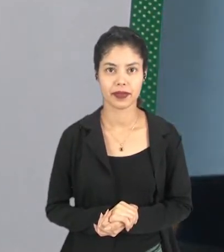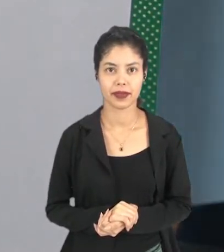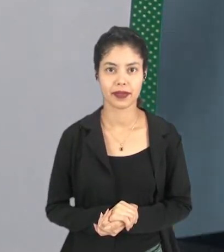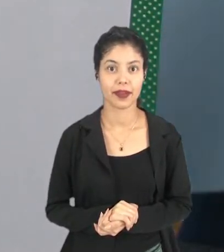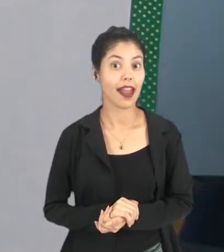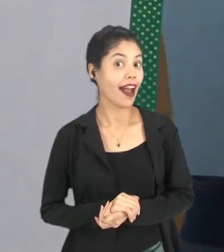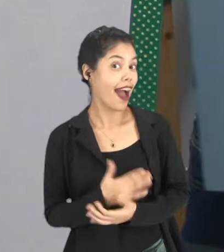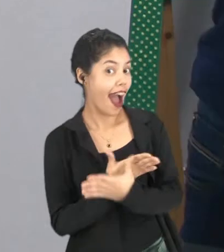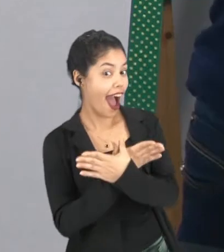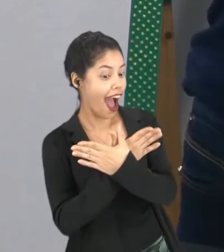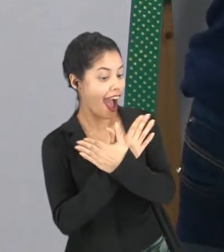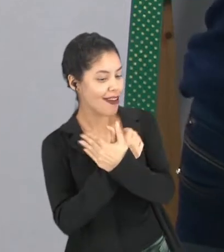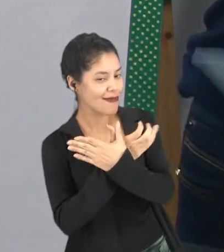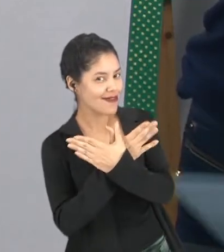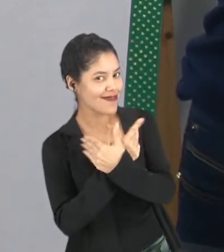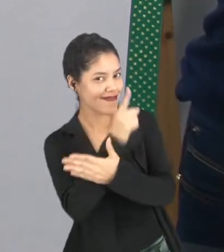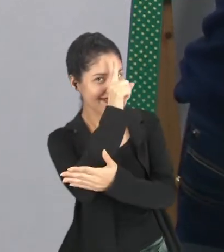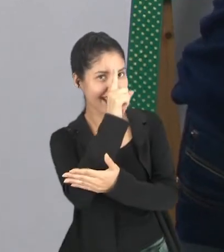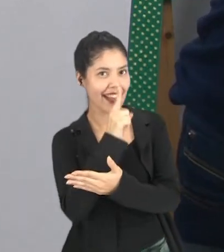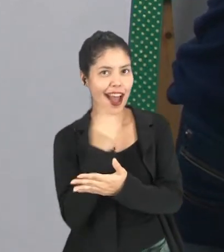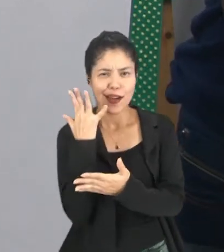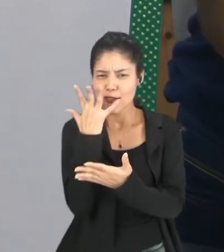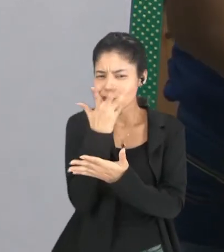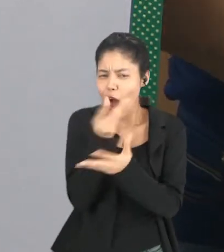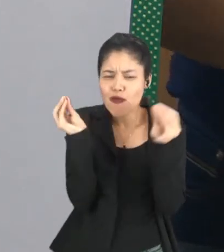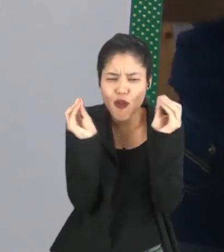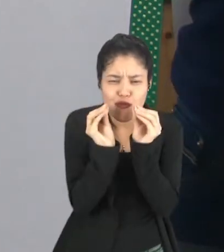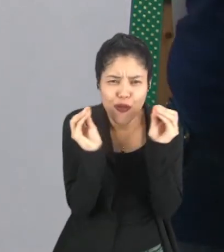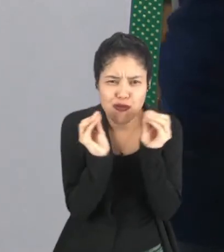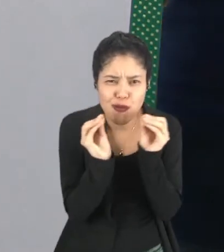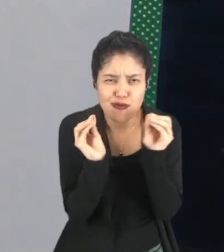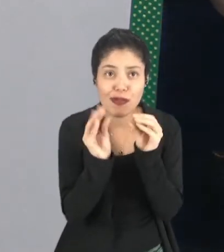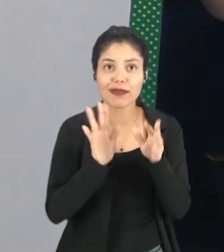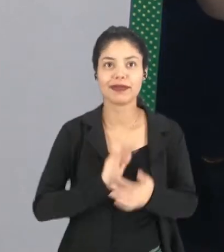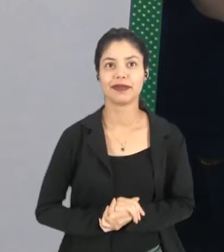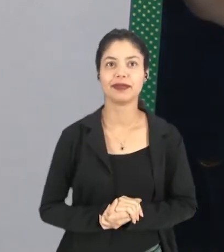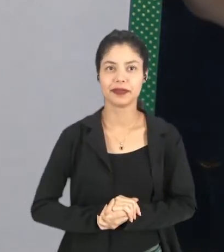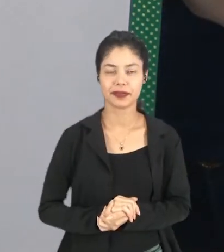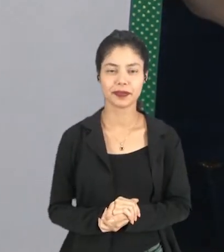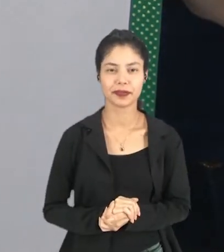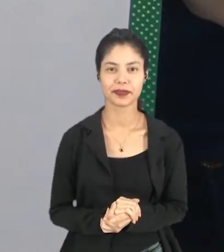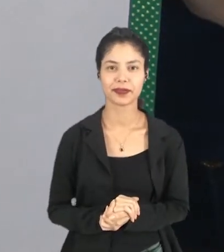E as amarelinhas são tão bonitinhas.